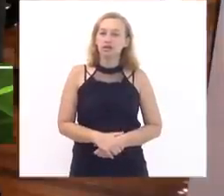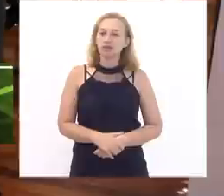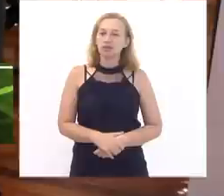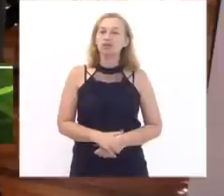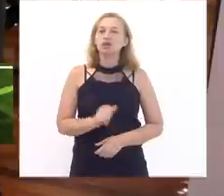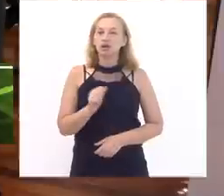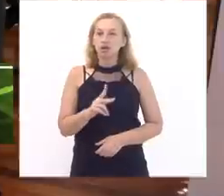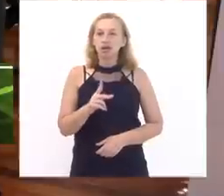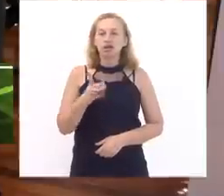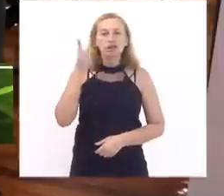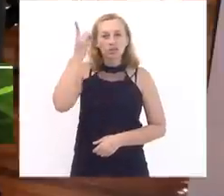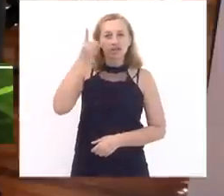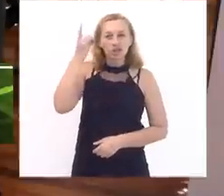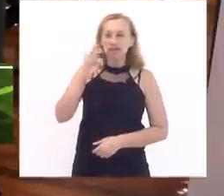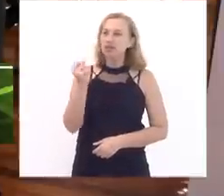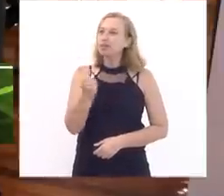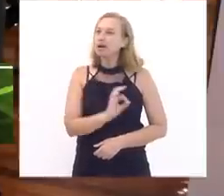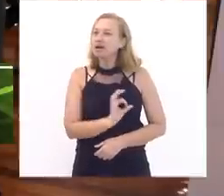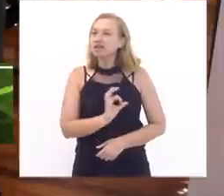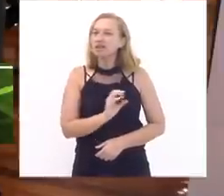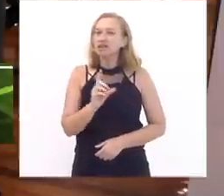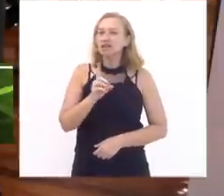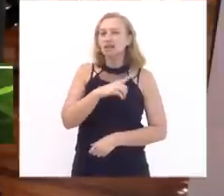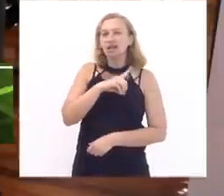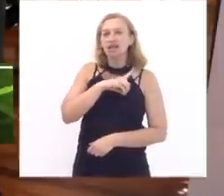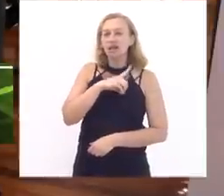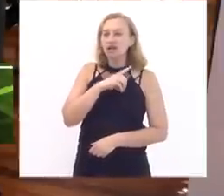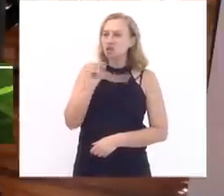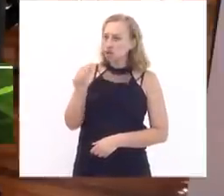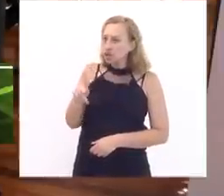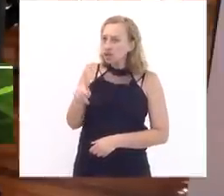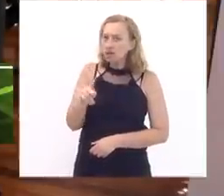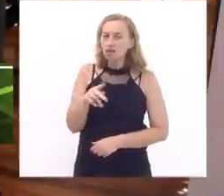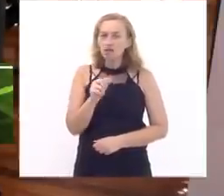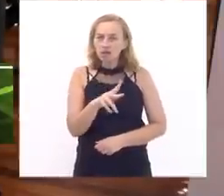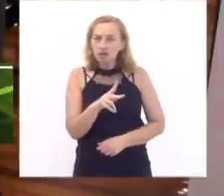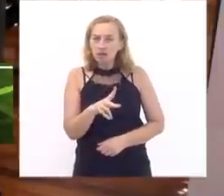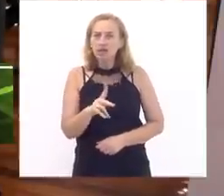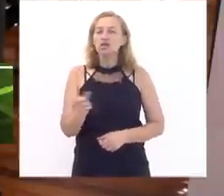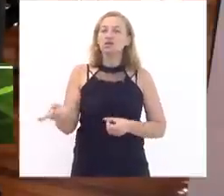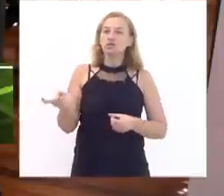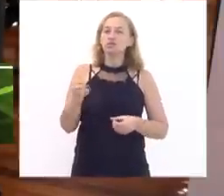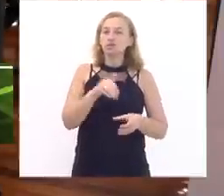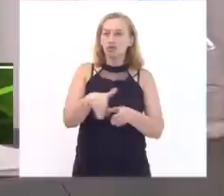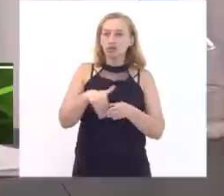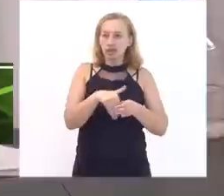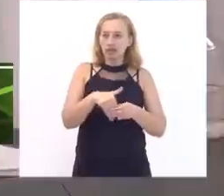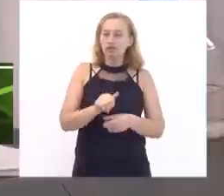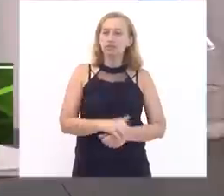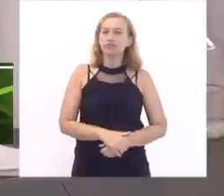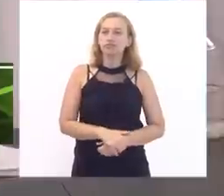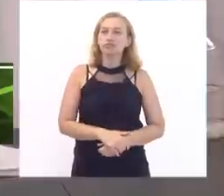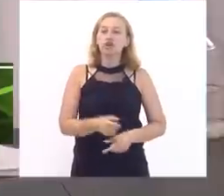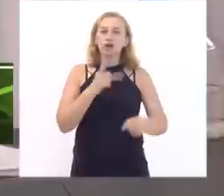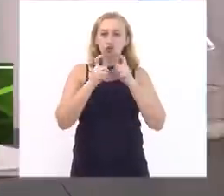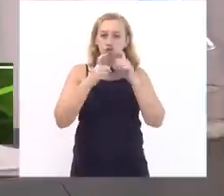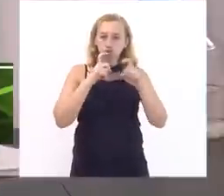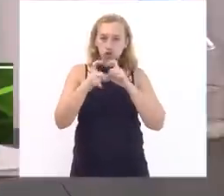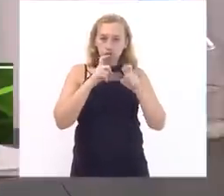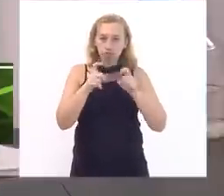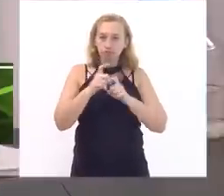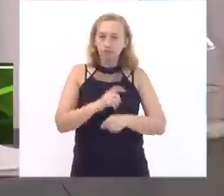Tá, deputada Marta, delegado. Ok? Não, então vamos voltar. Tem problema, vamos discutir o.